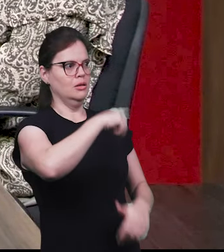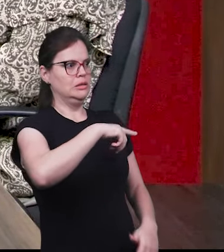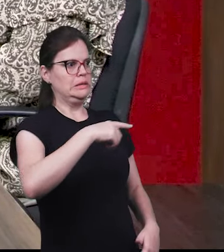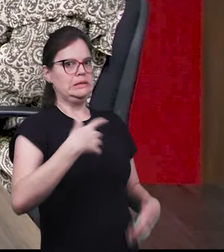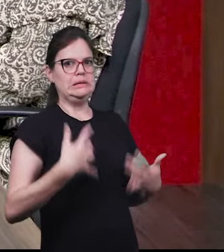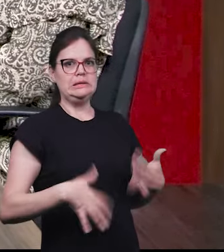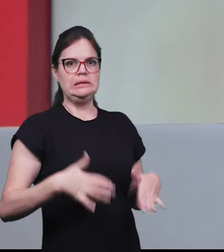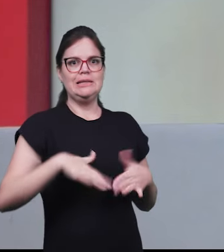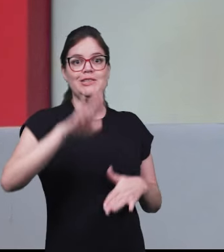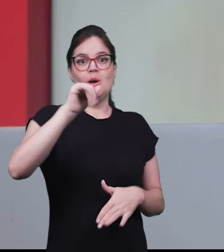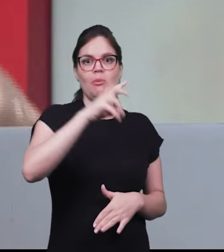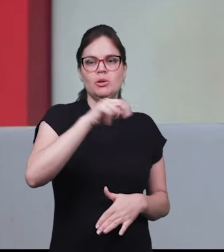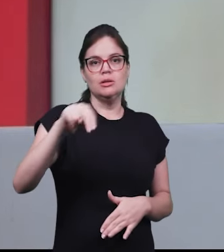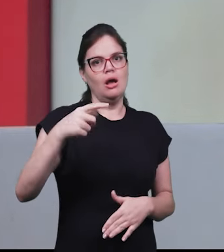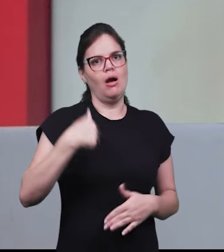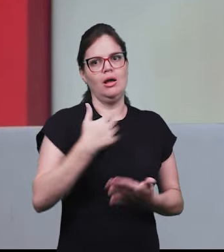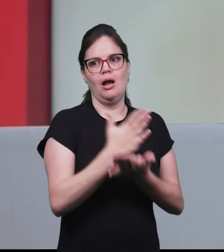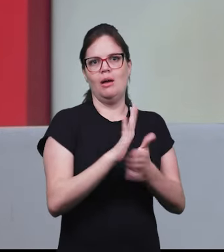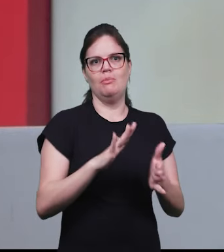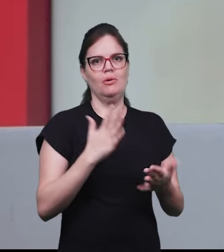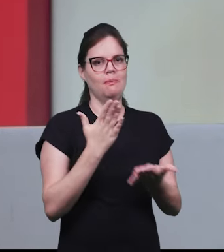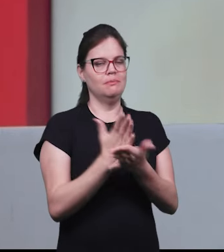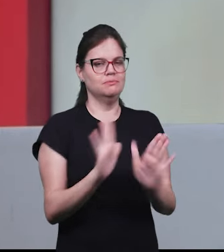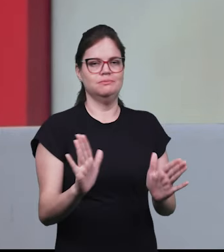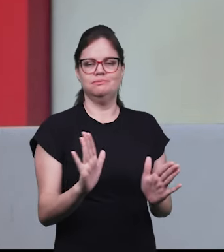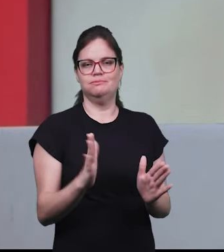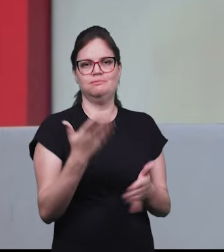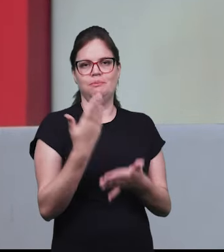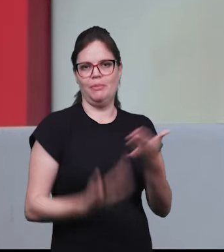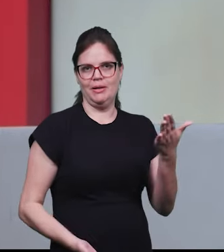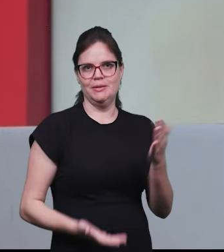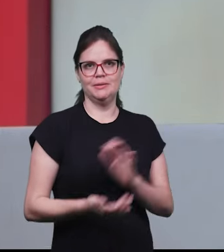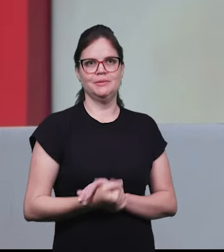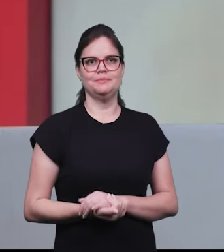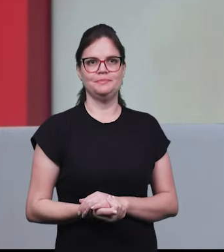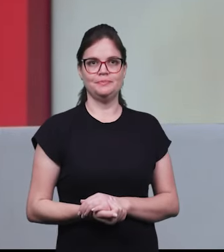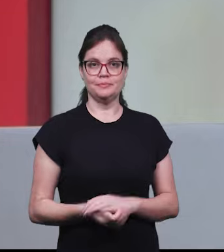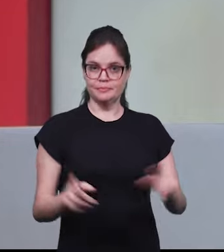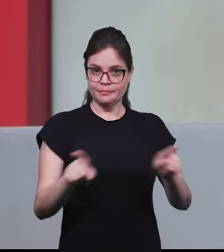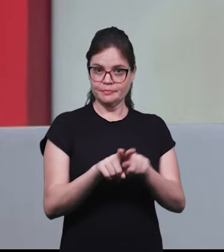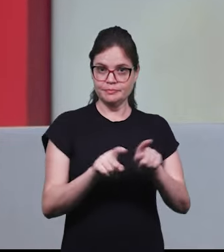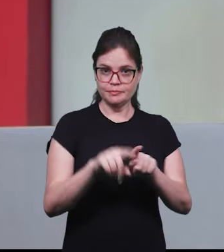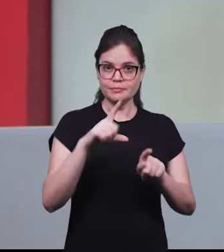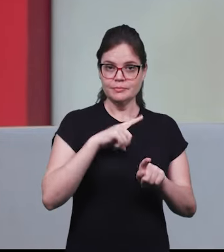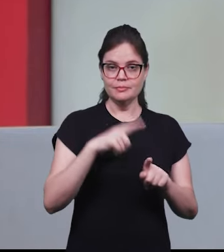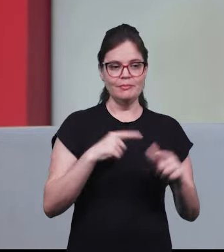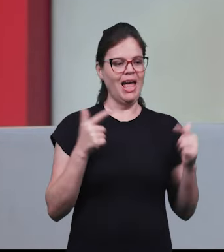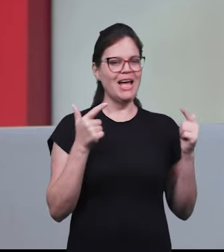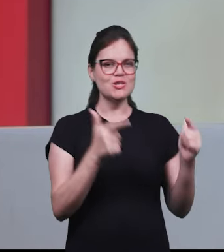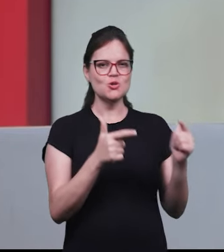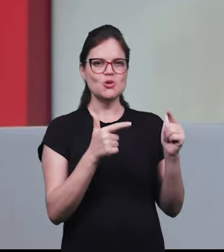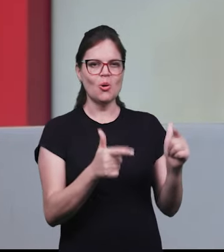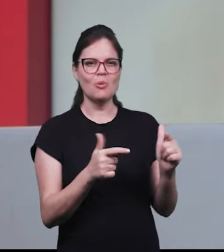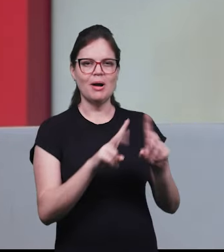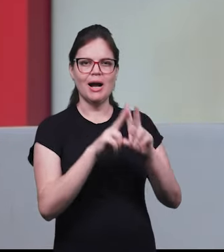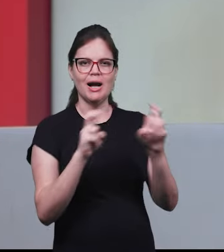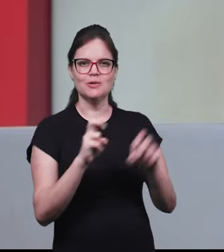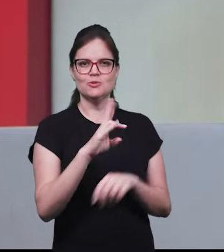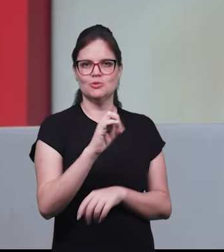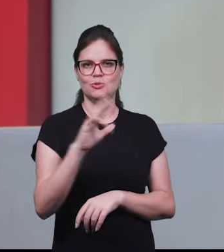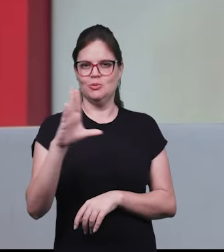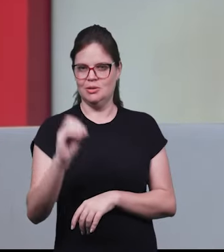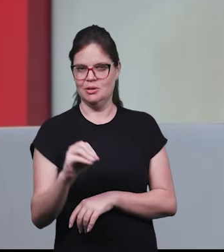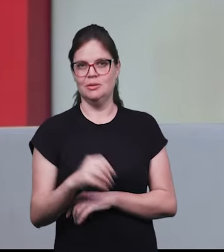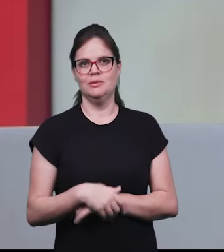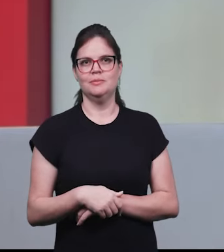mas voltando aqui, a zombaria que existia desse texto bíblico falando de Ciro, né? É um absurdo isso. A Bíblia tem